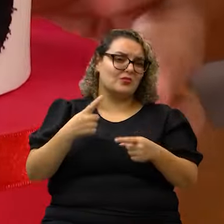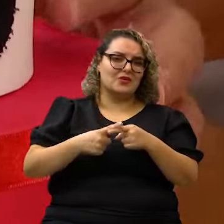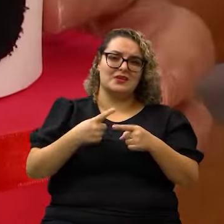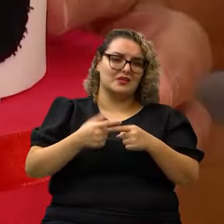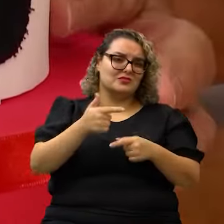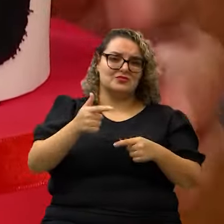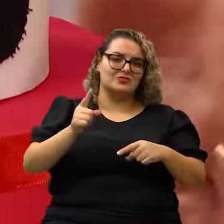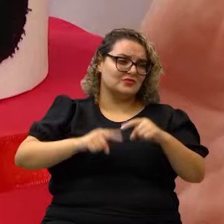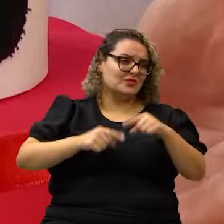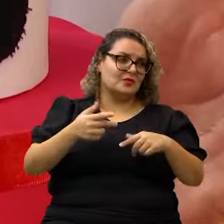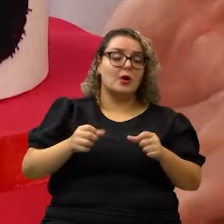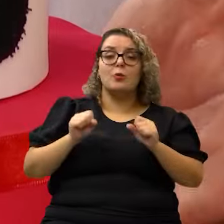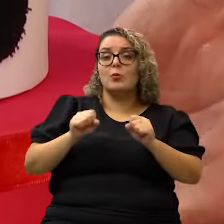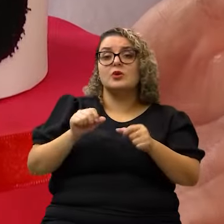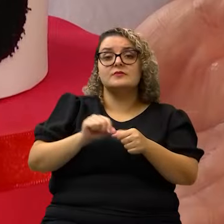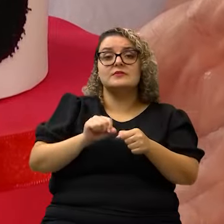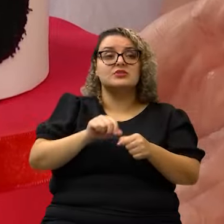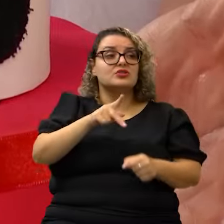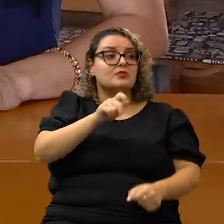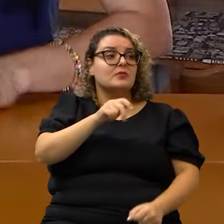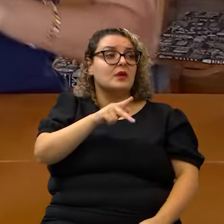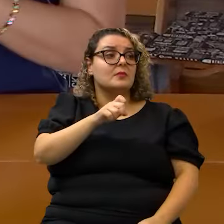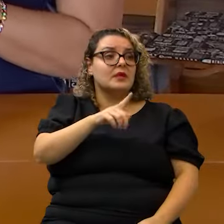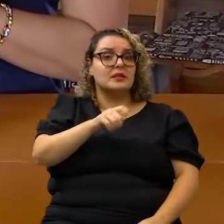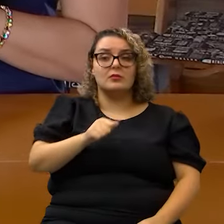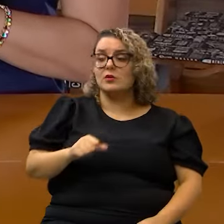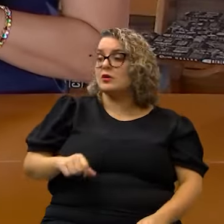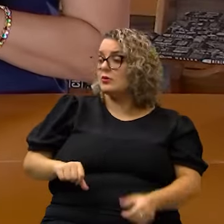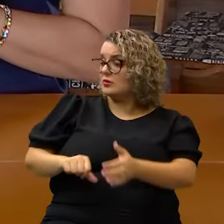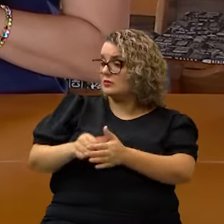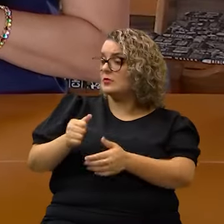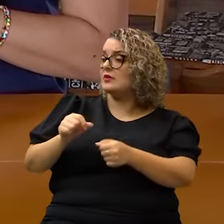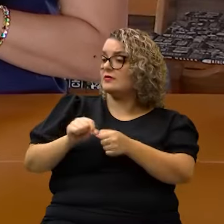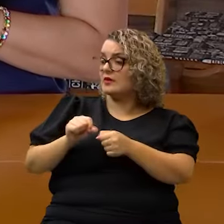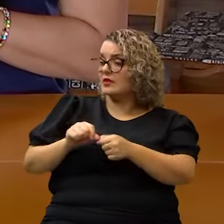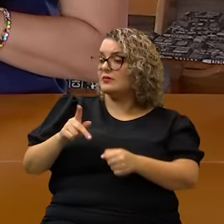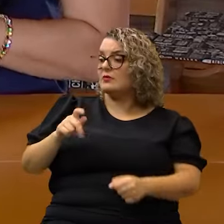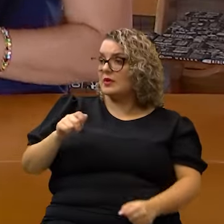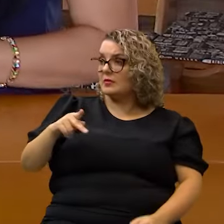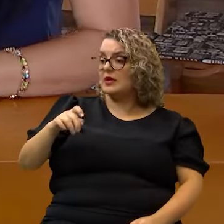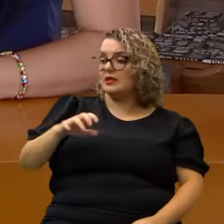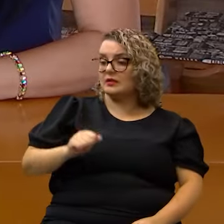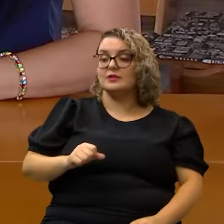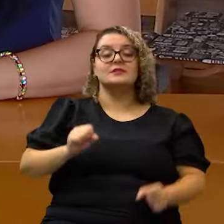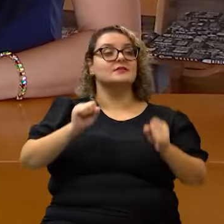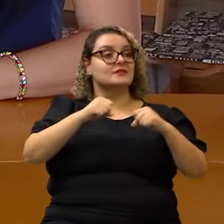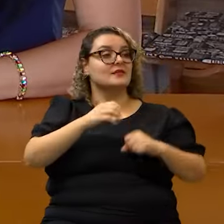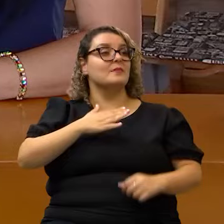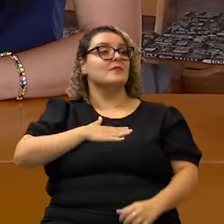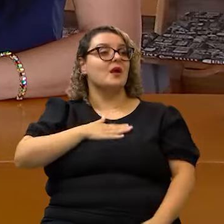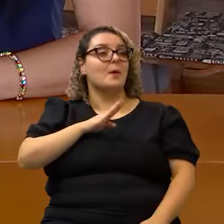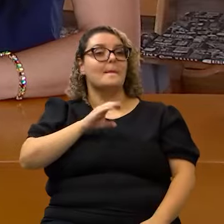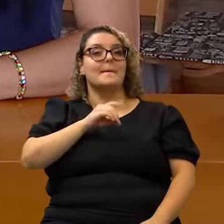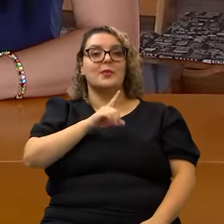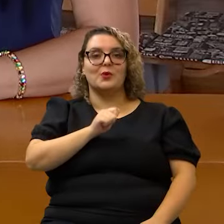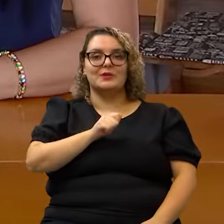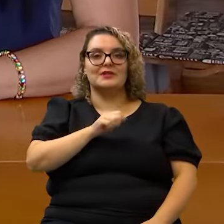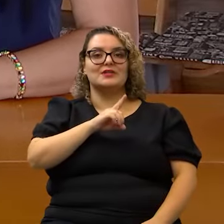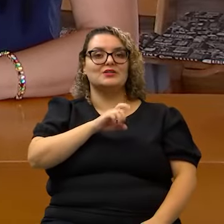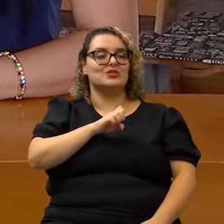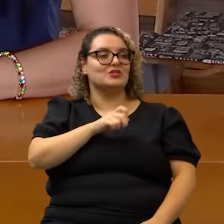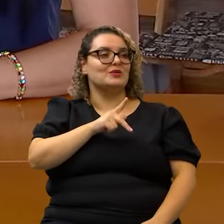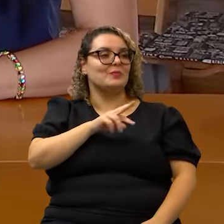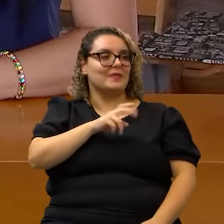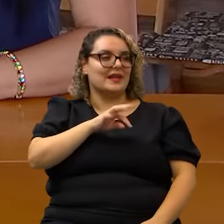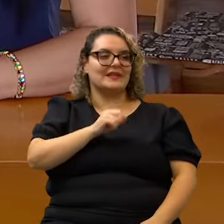Material, você pode fazer até de papelão se você quiser. E você fez os primeiros de papelão, não foi? Fiz o meu primeiro, foi na minha boda de prata. Fiz de